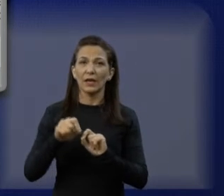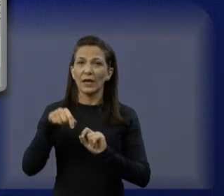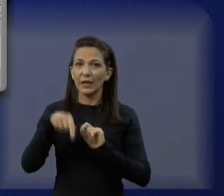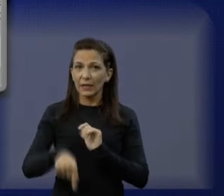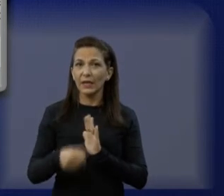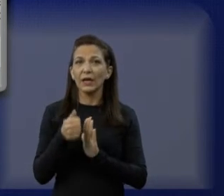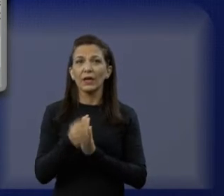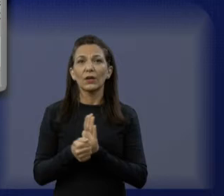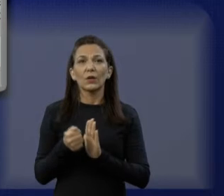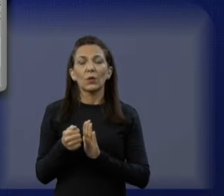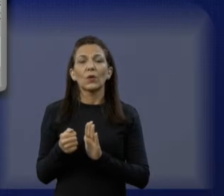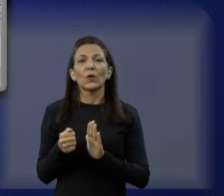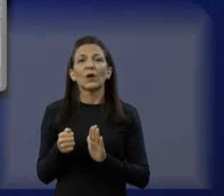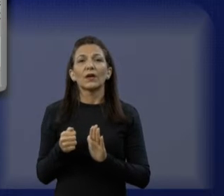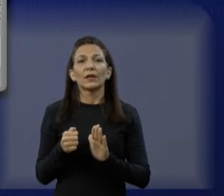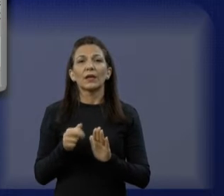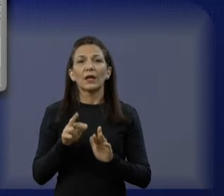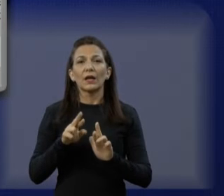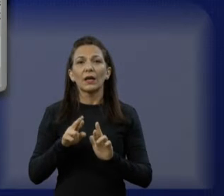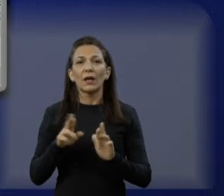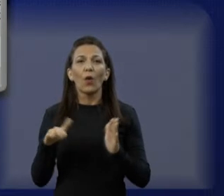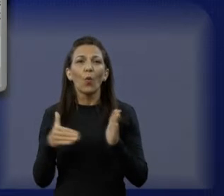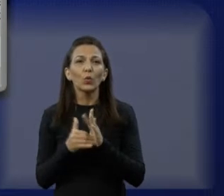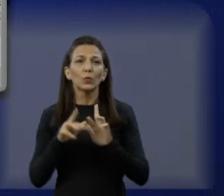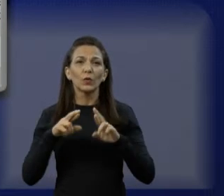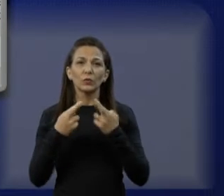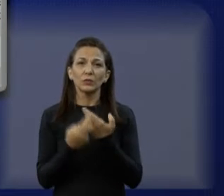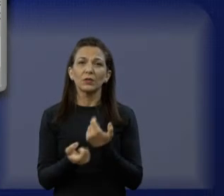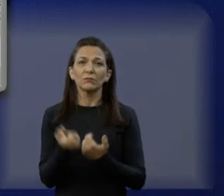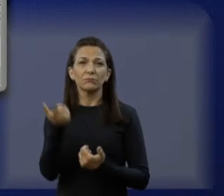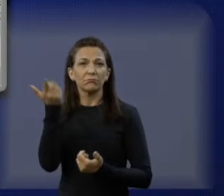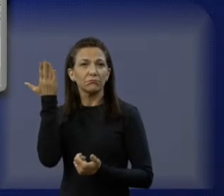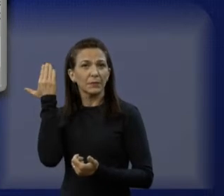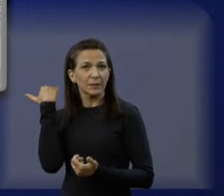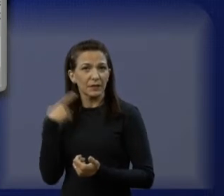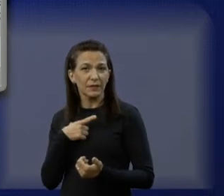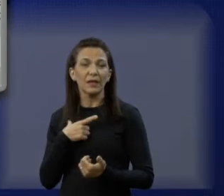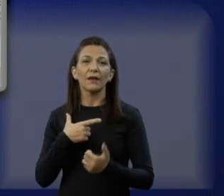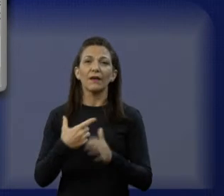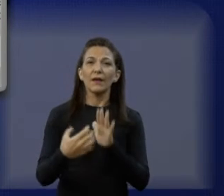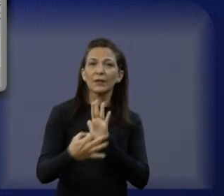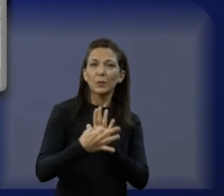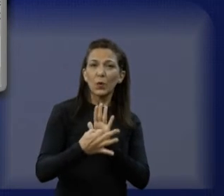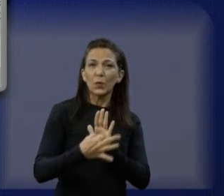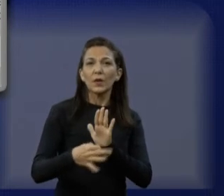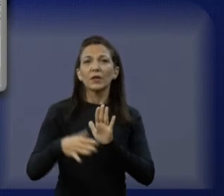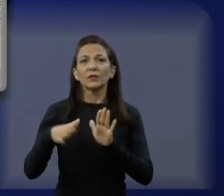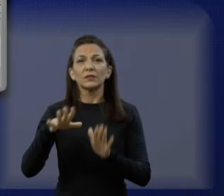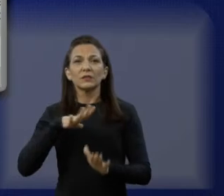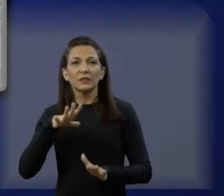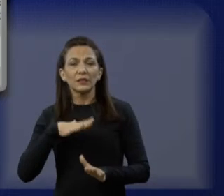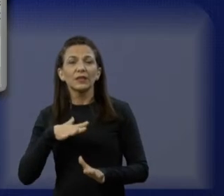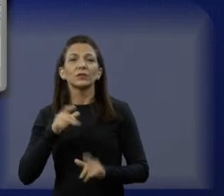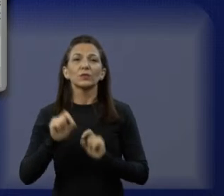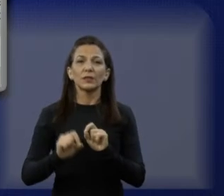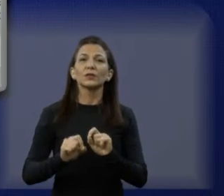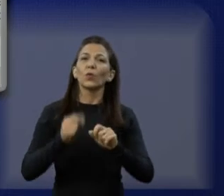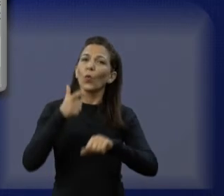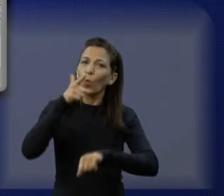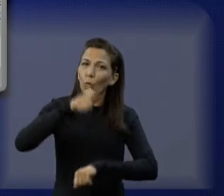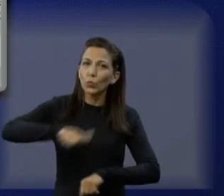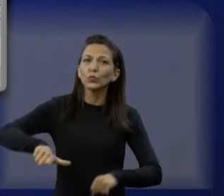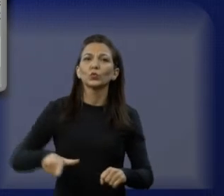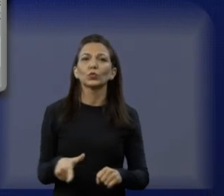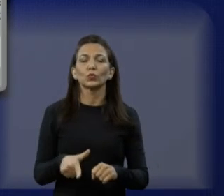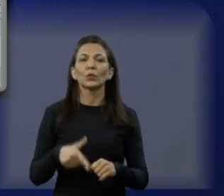depois dos nossos as nossas últimas falas aqui na sessão da Câmara vários relatos da cidade toda então a novela vai continuar e